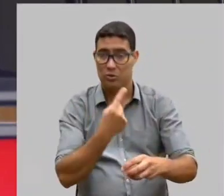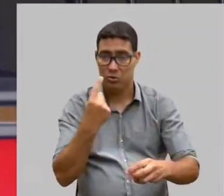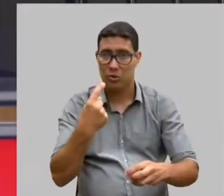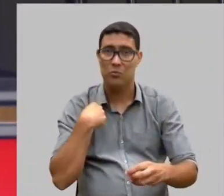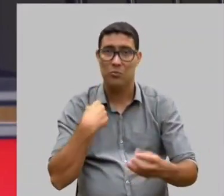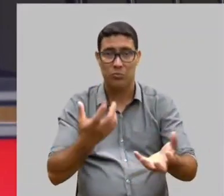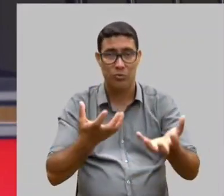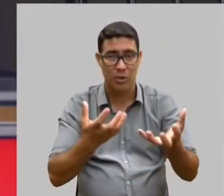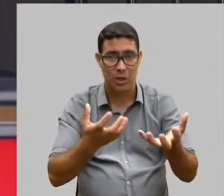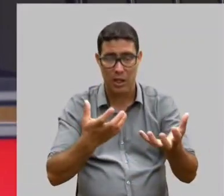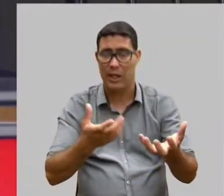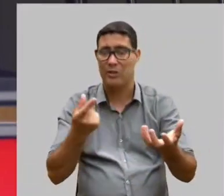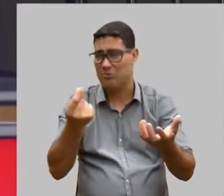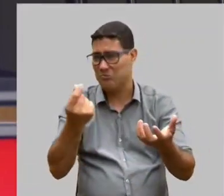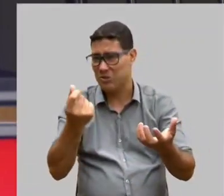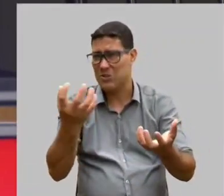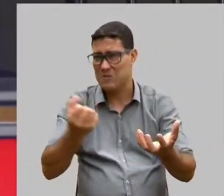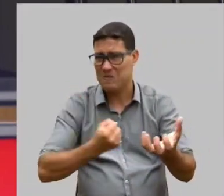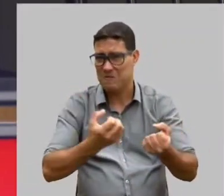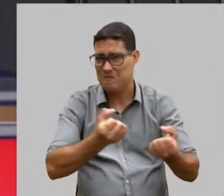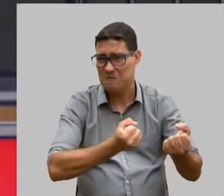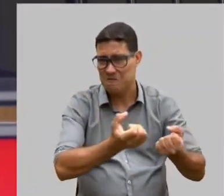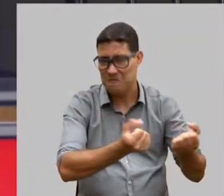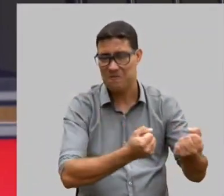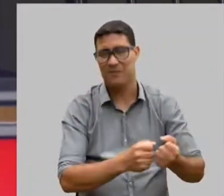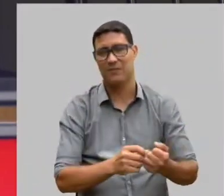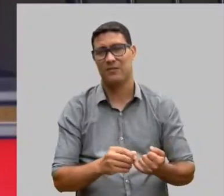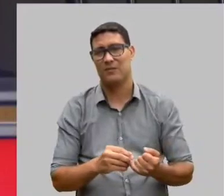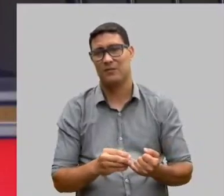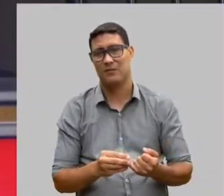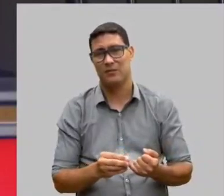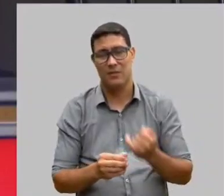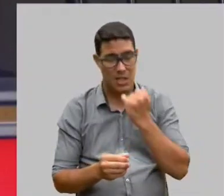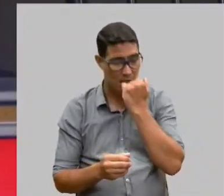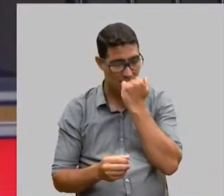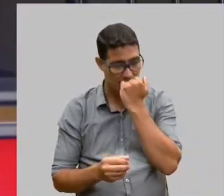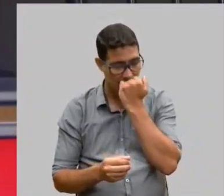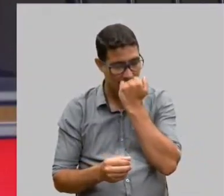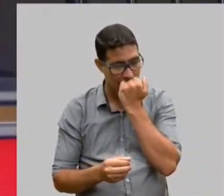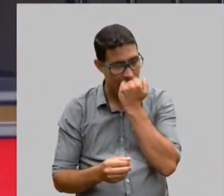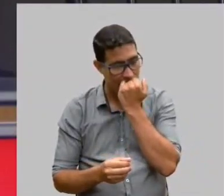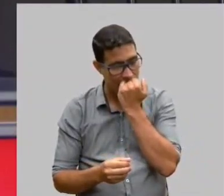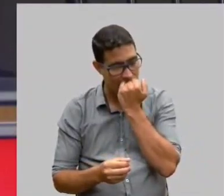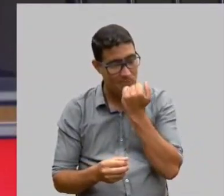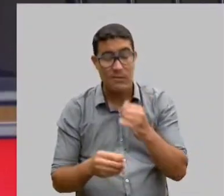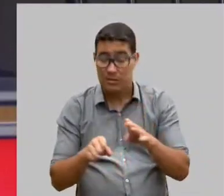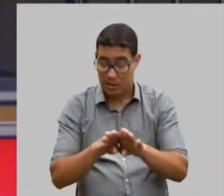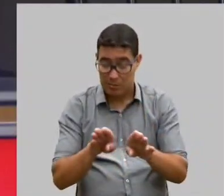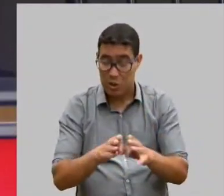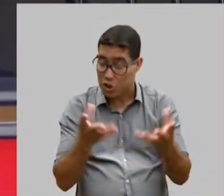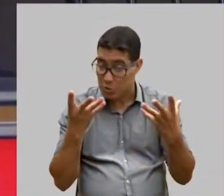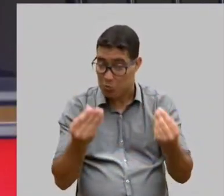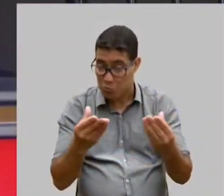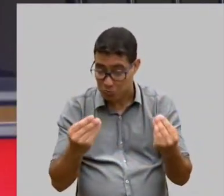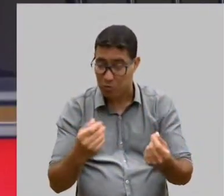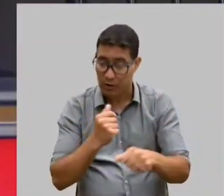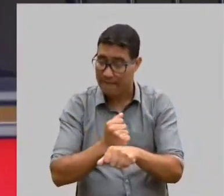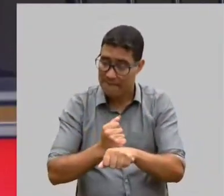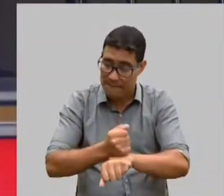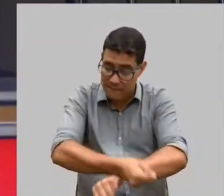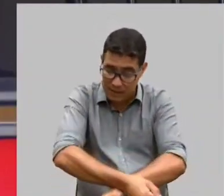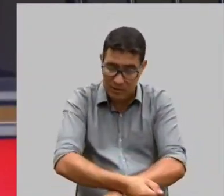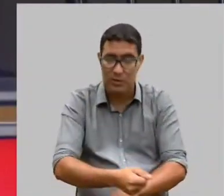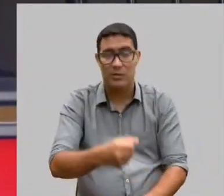milionário né e inclusive Aqui também era o maior número de escravos lamentavelmente talvez por isso aqui tinha